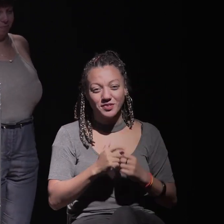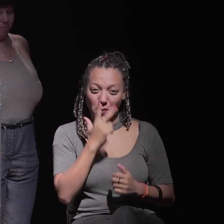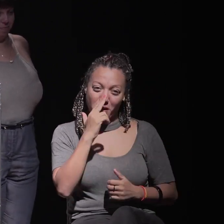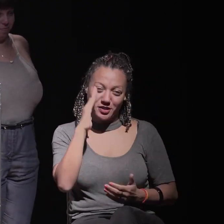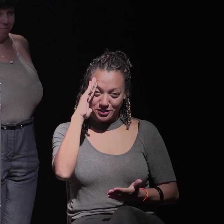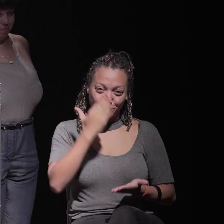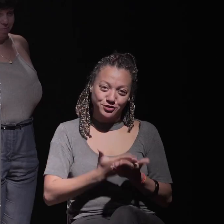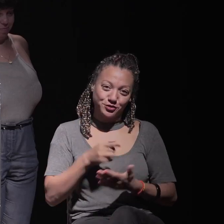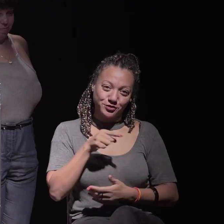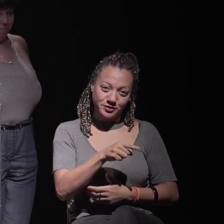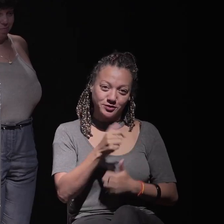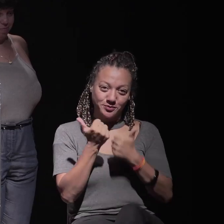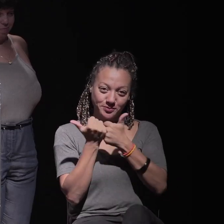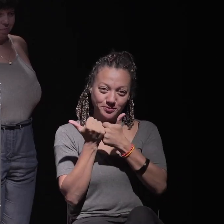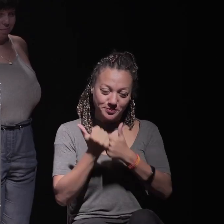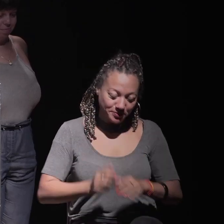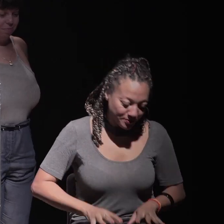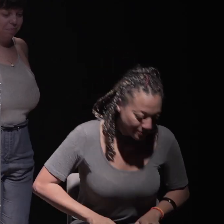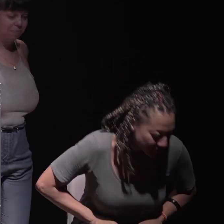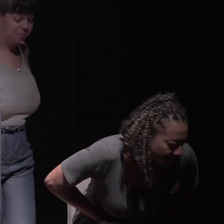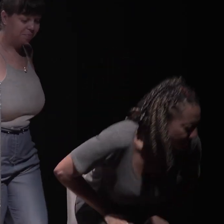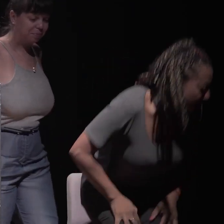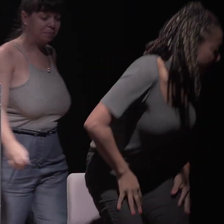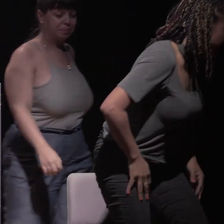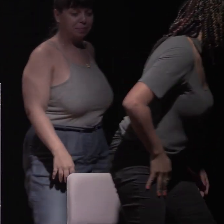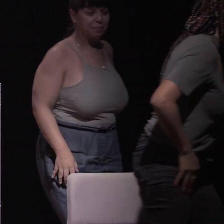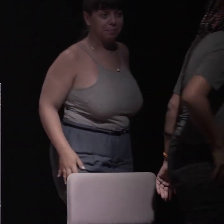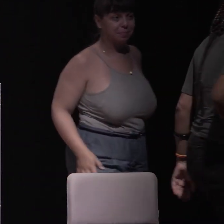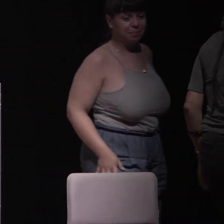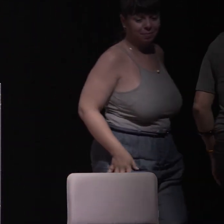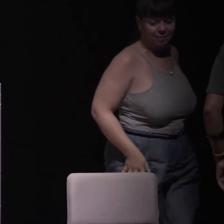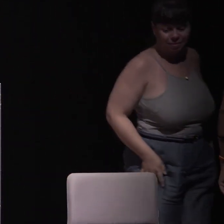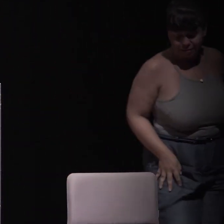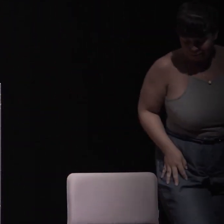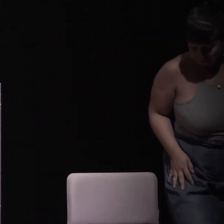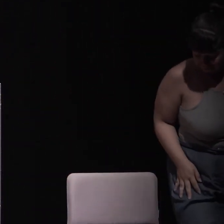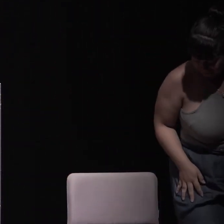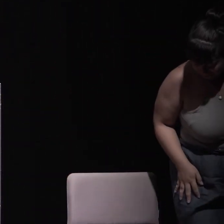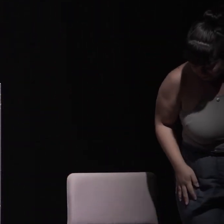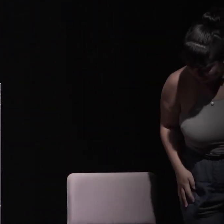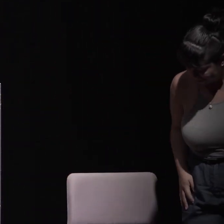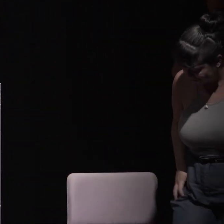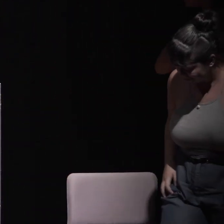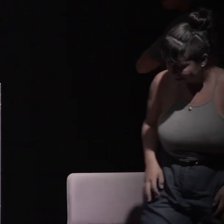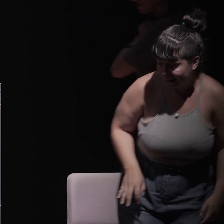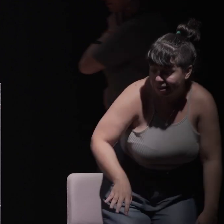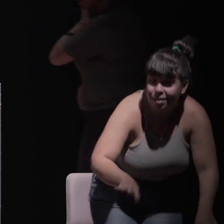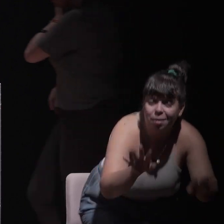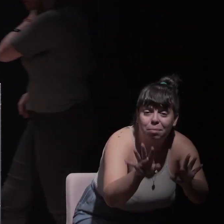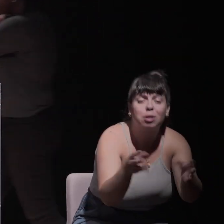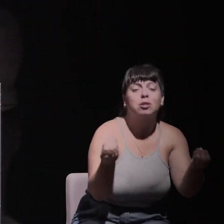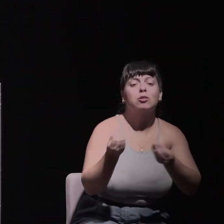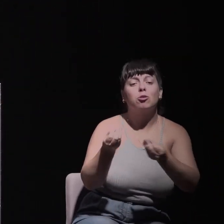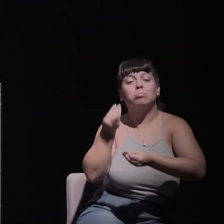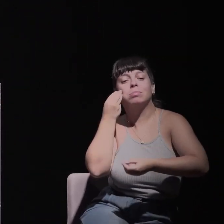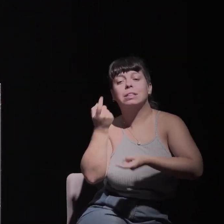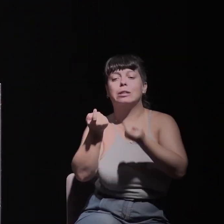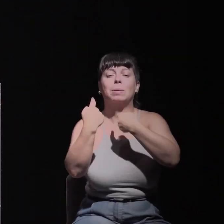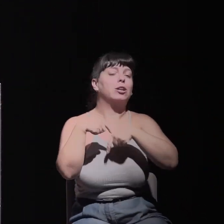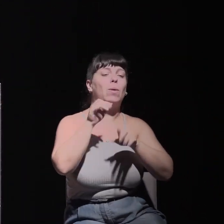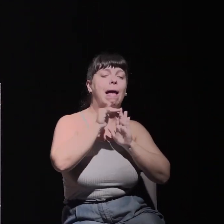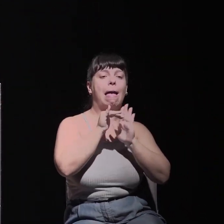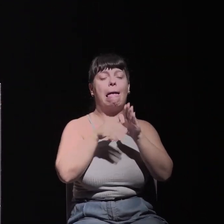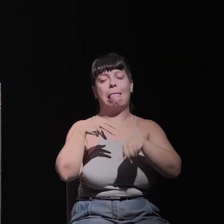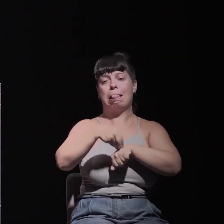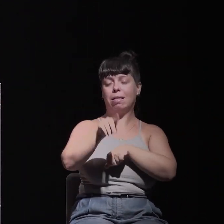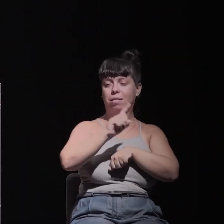lugar. Bora, como é que faz para recuperar? Não é como é que faz, né? Não vou dar uma lição, vou falar como eu tenho feito. Como